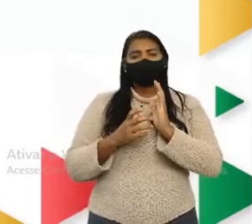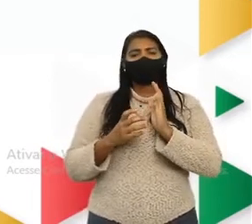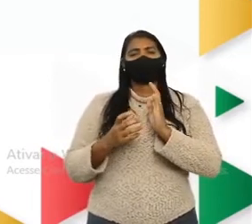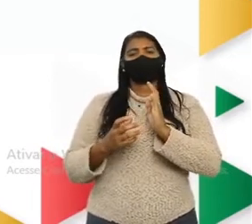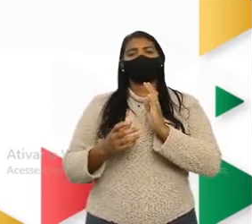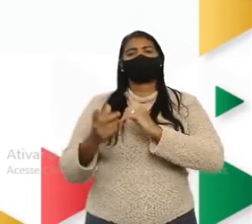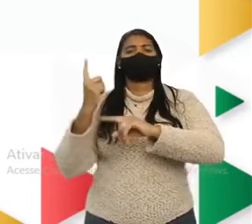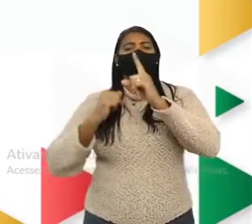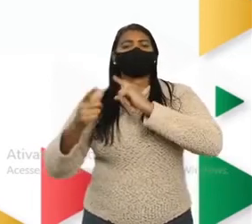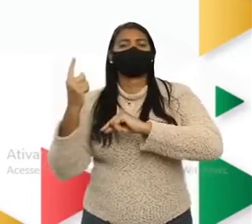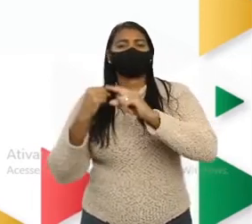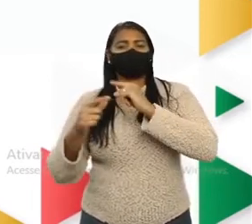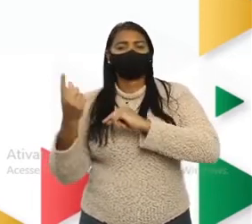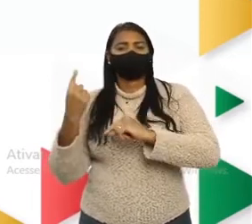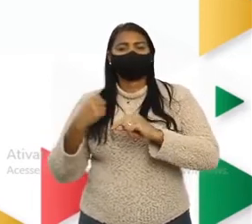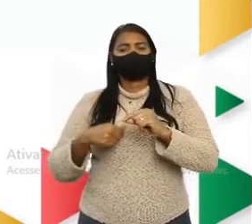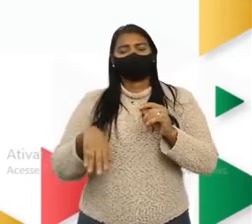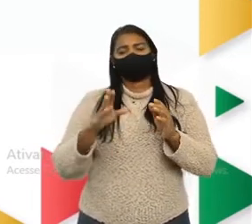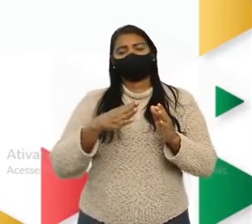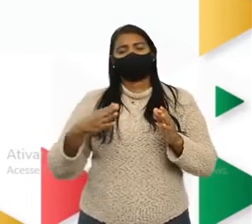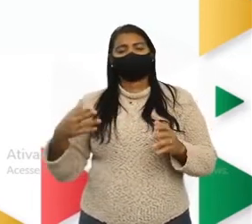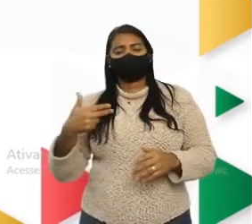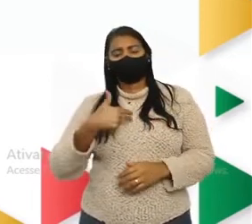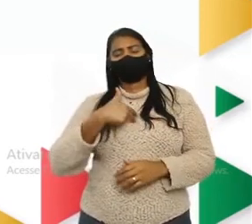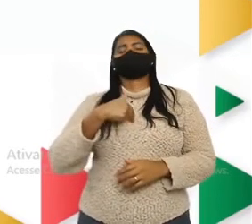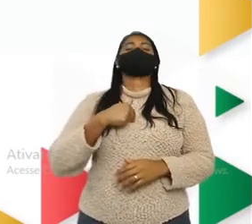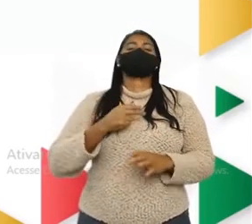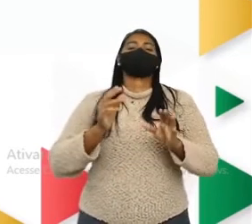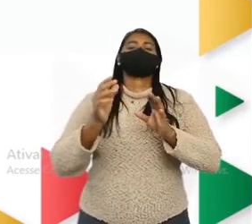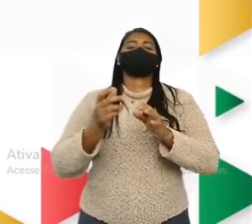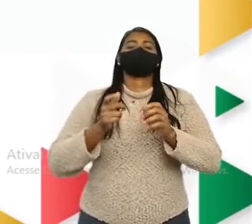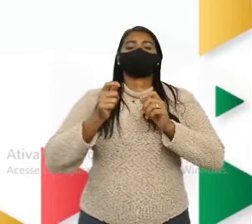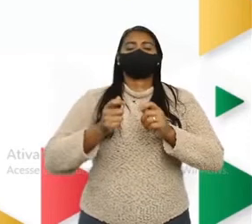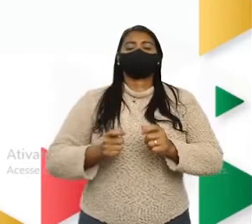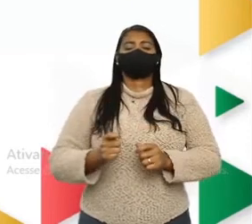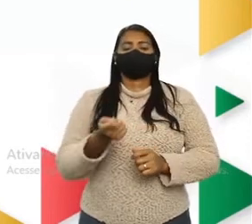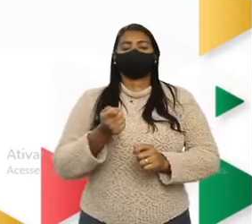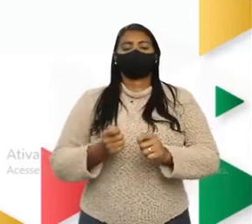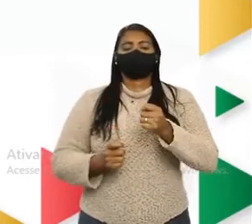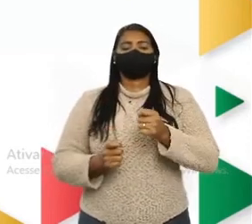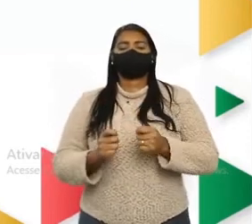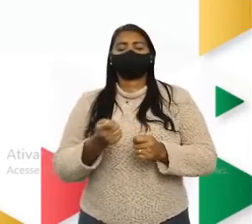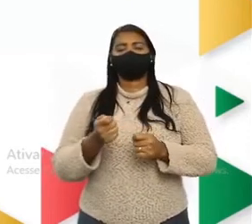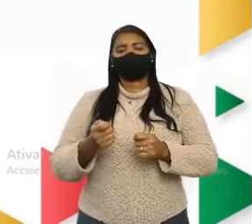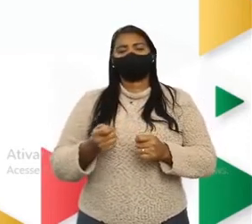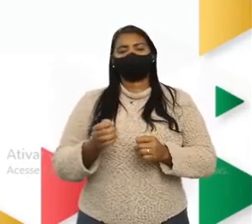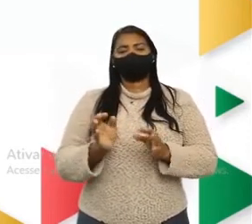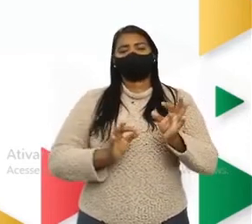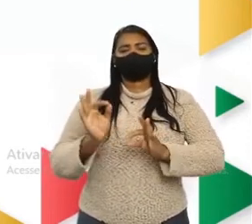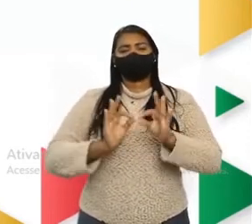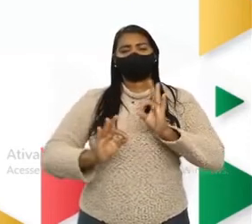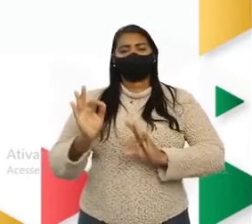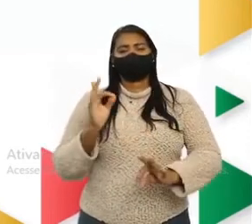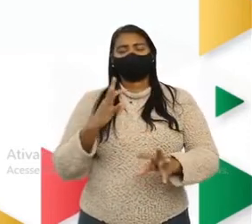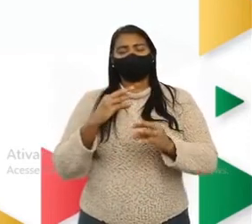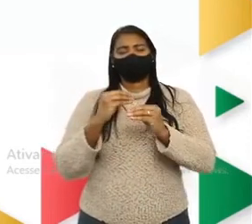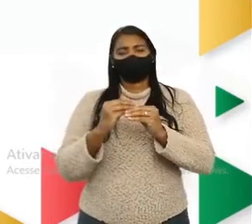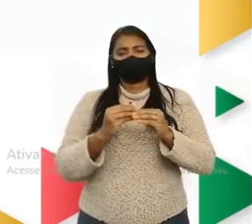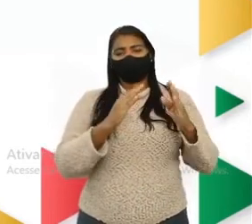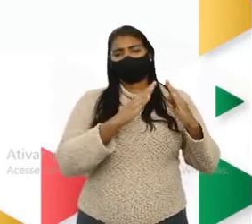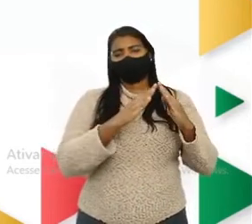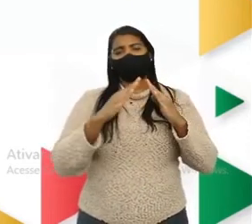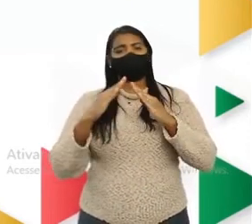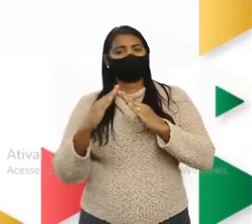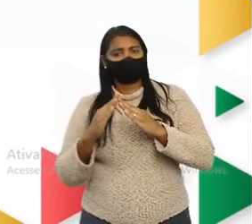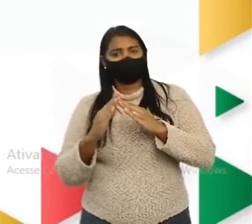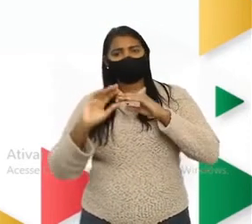Vargas, a gente vai ter um exemplo de controle, não apenas a partir da fábrica, mas também a partir da moradia